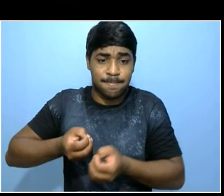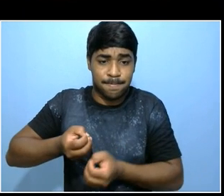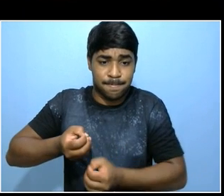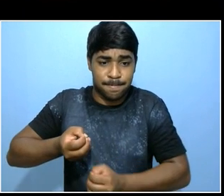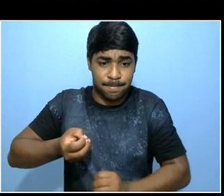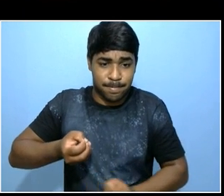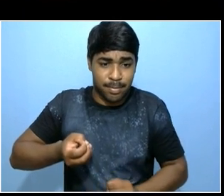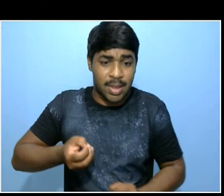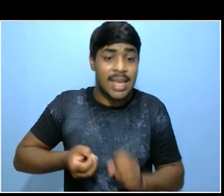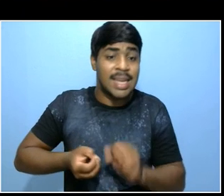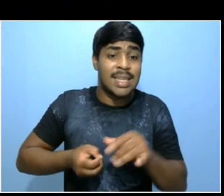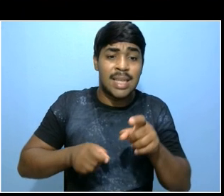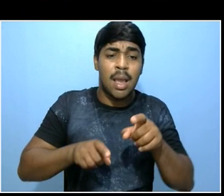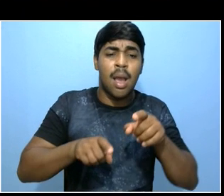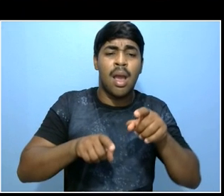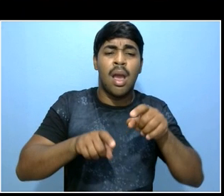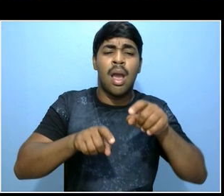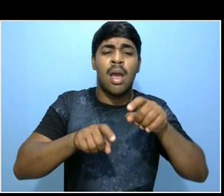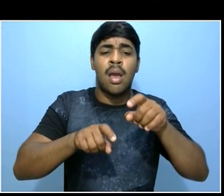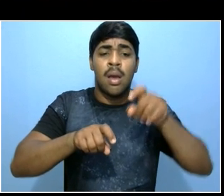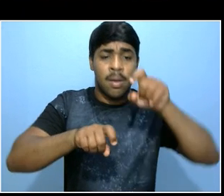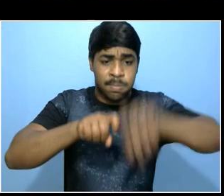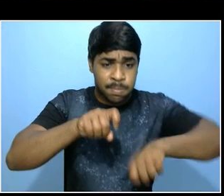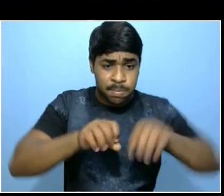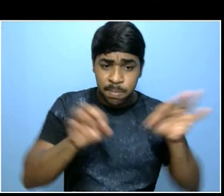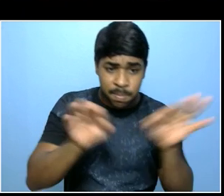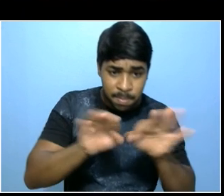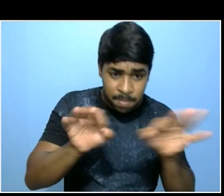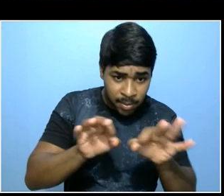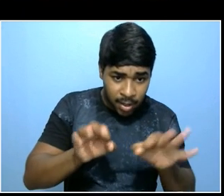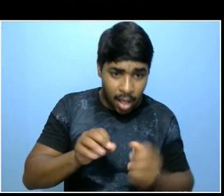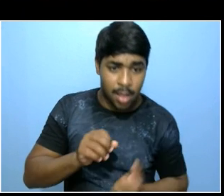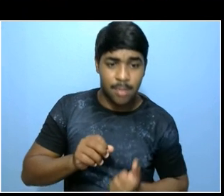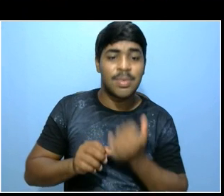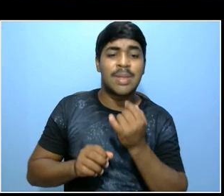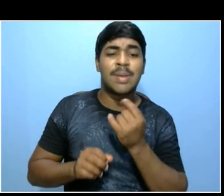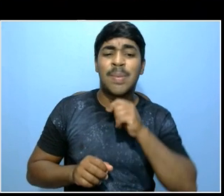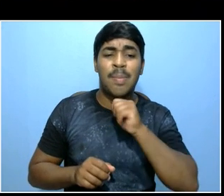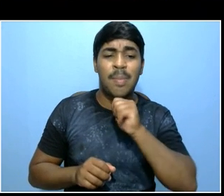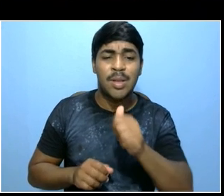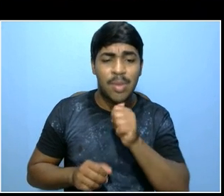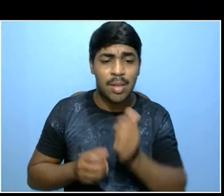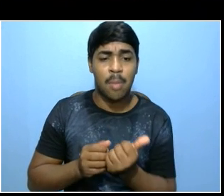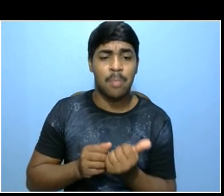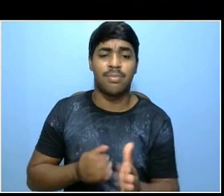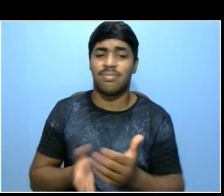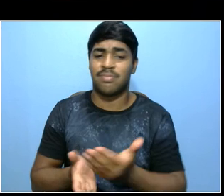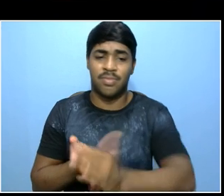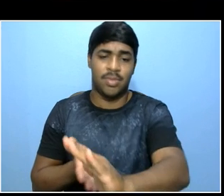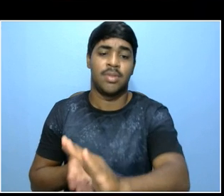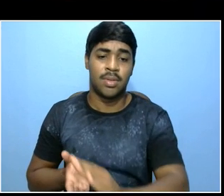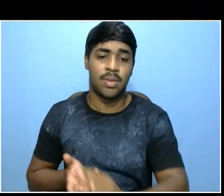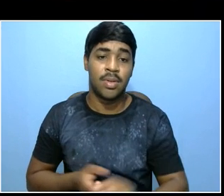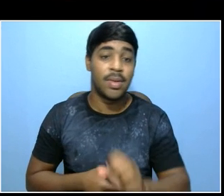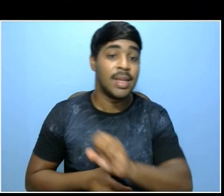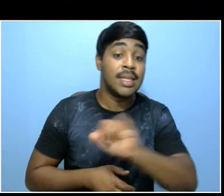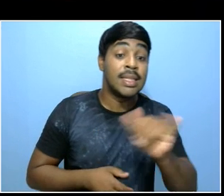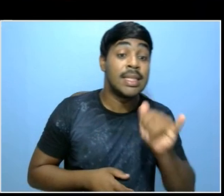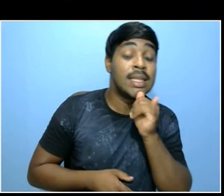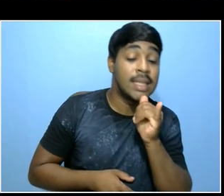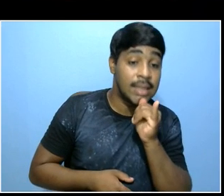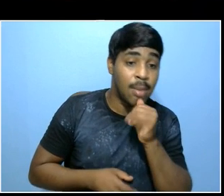vai ser eliminado pelo canal vaginal, né, juntamente com a menstruação. Se ela tiver relação sexual nesse período, Esse óvulo ele pode